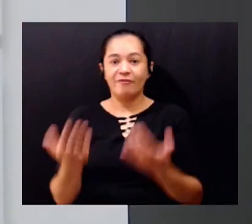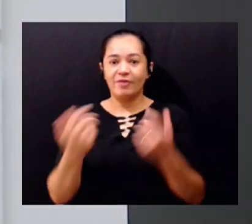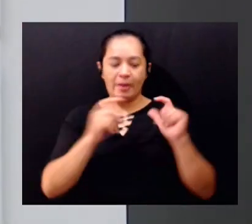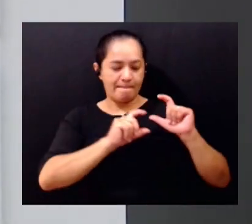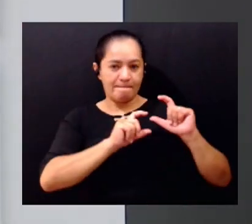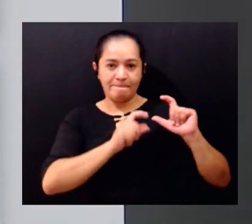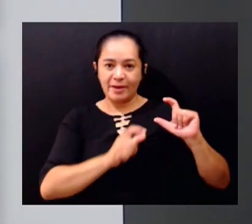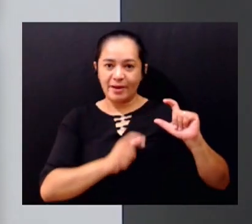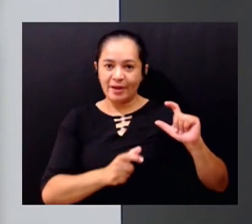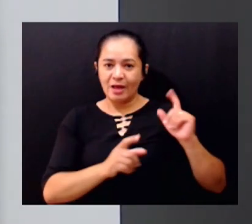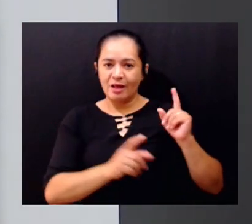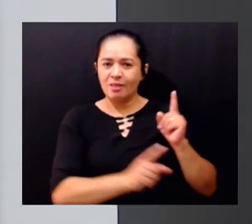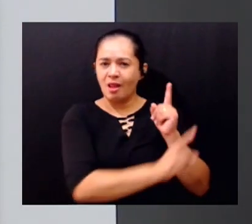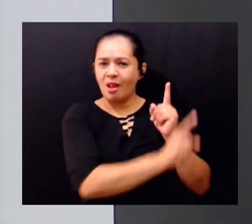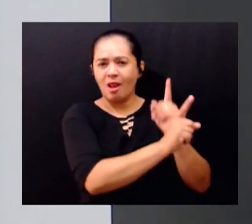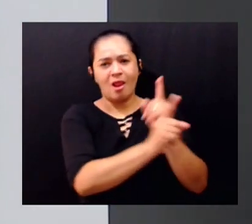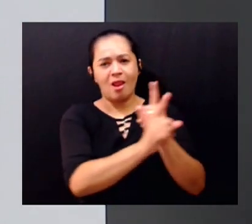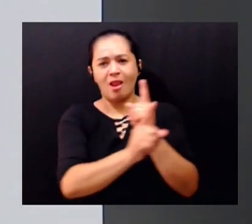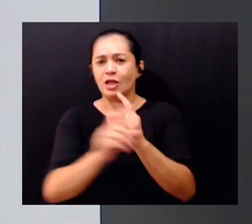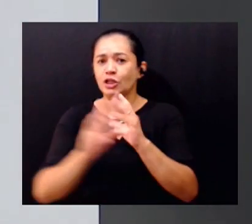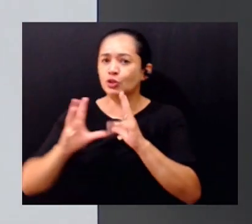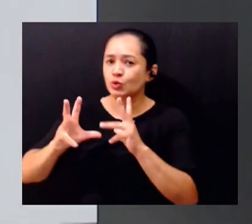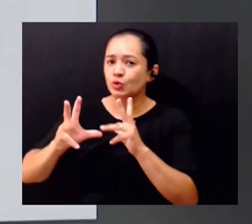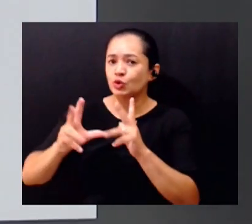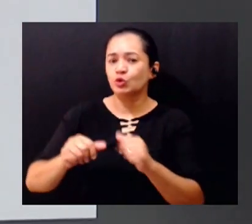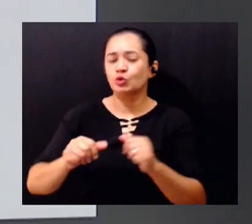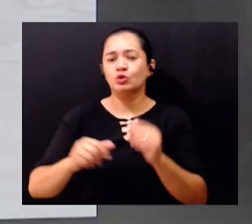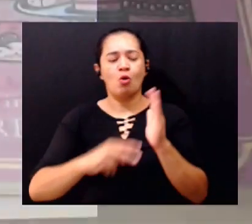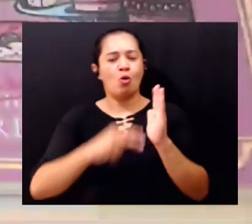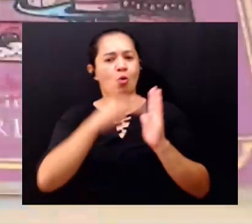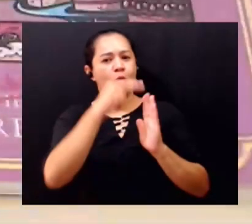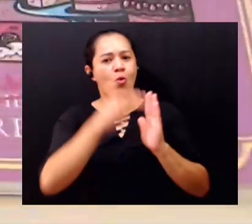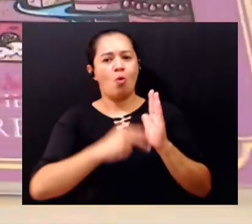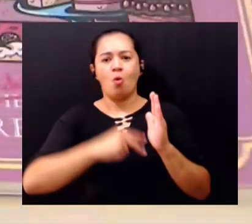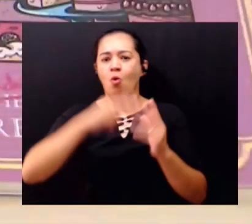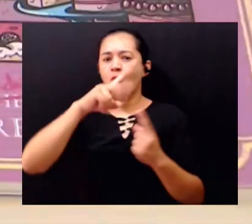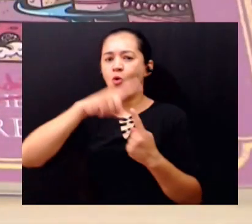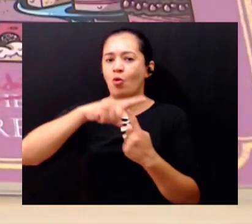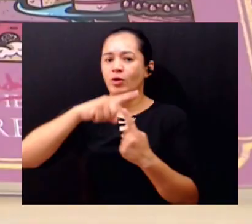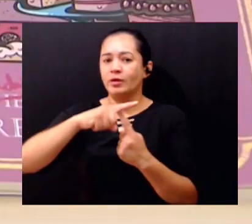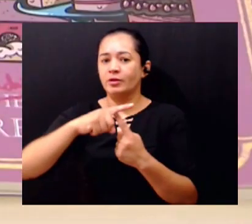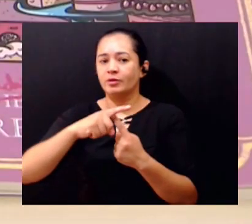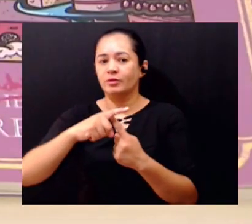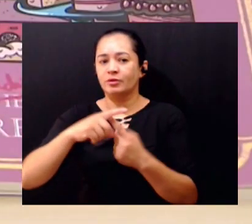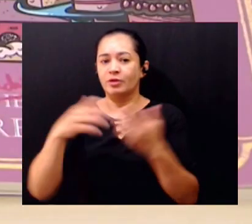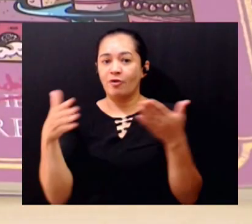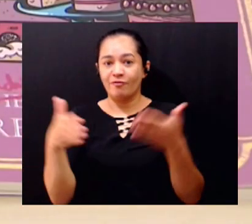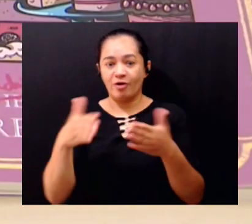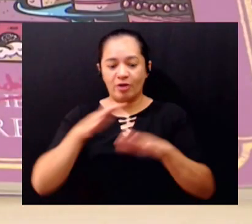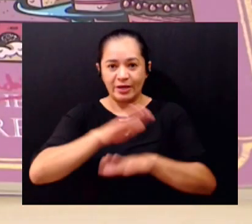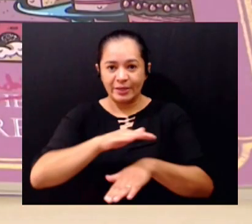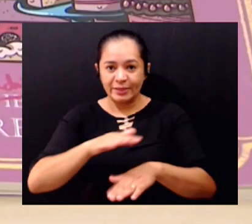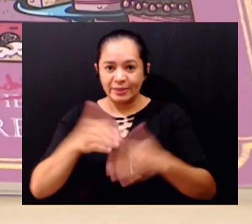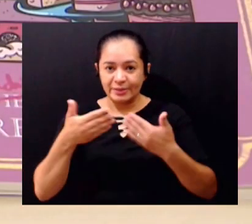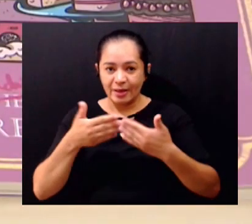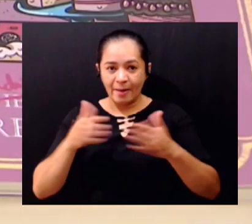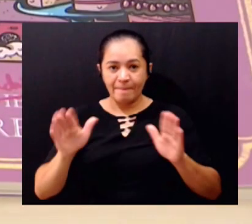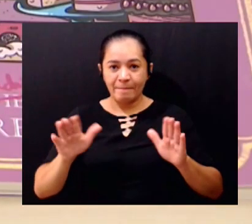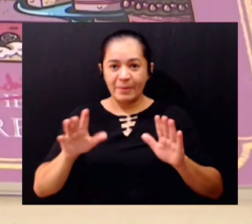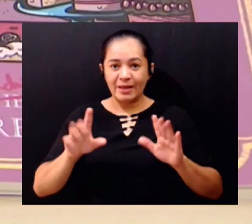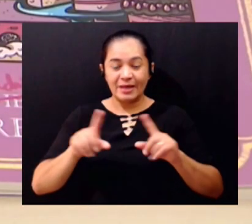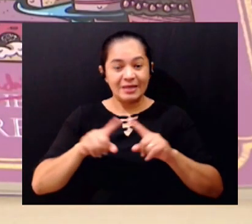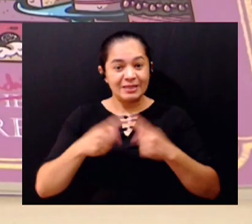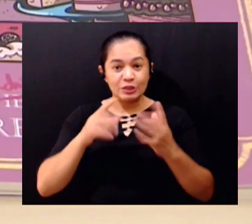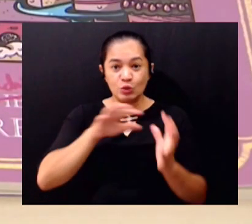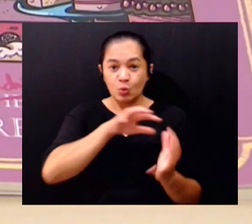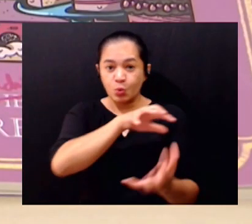todo tipo de leitor. Para a criança, ele é uma porta de entrada para a leitura, mas a gente tem um universo tão rico que tem muito adulto, e vocês